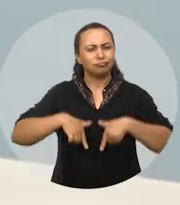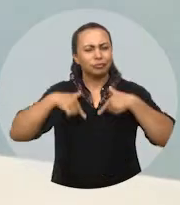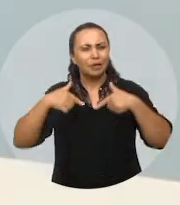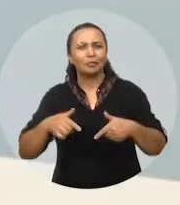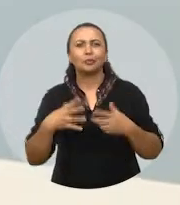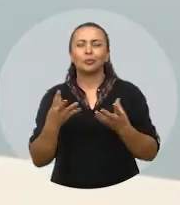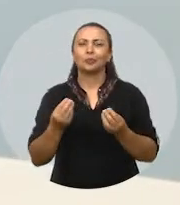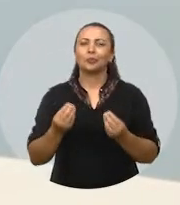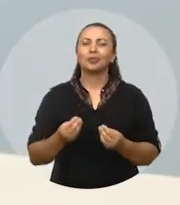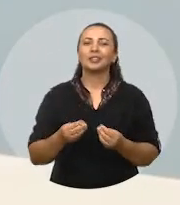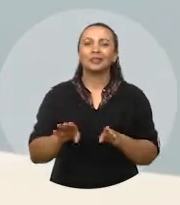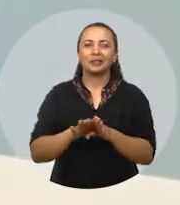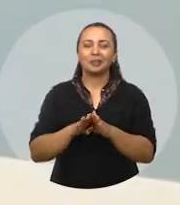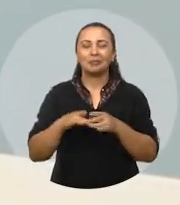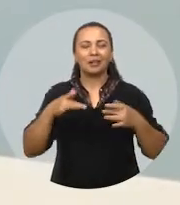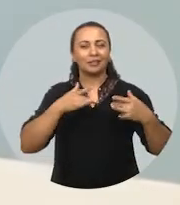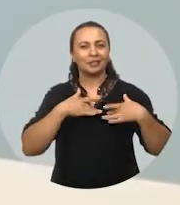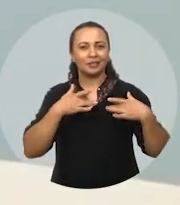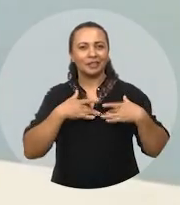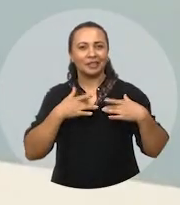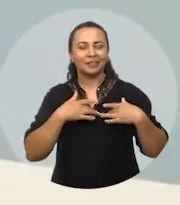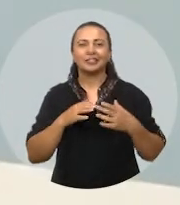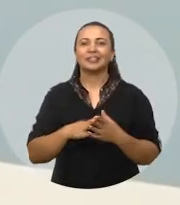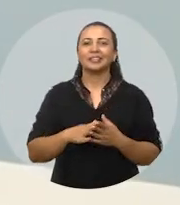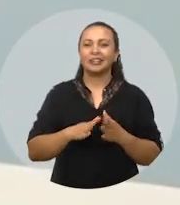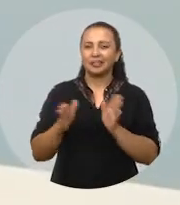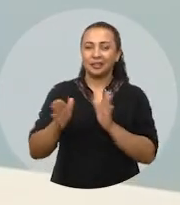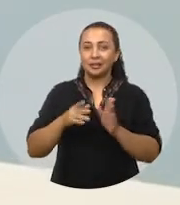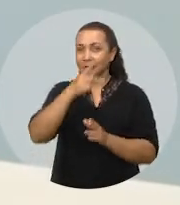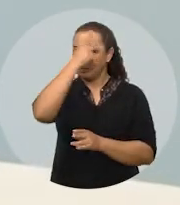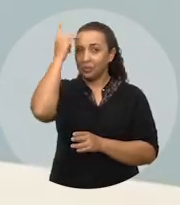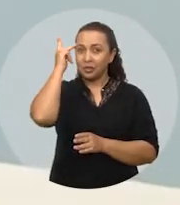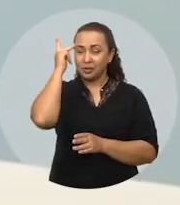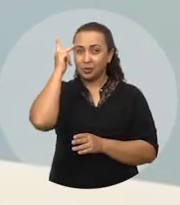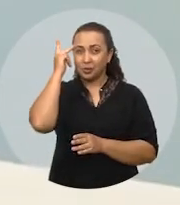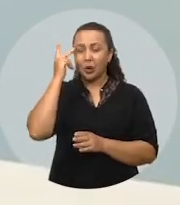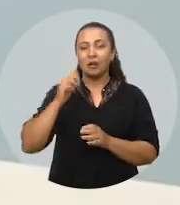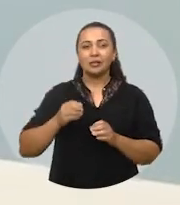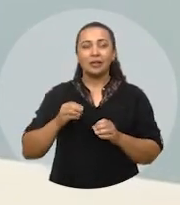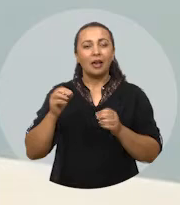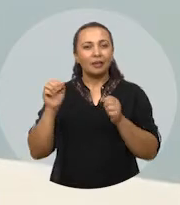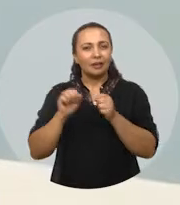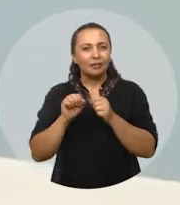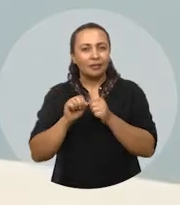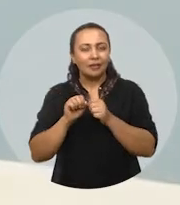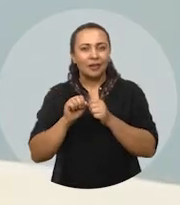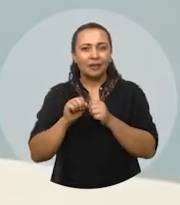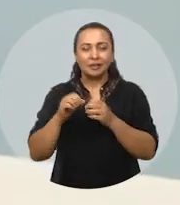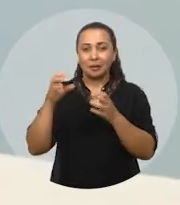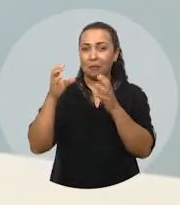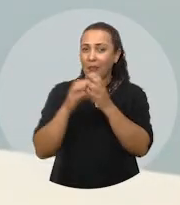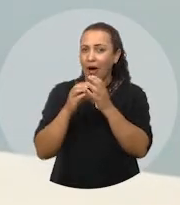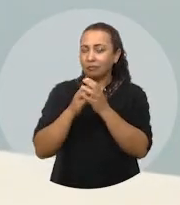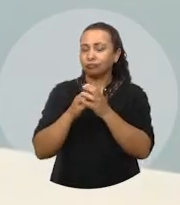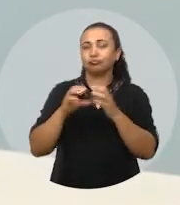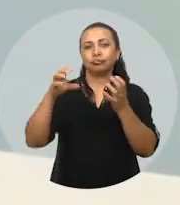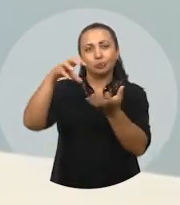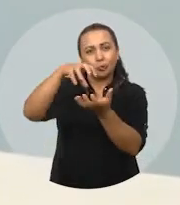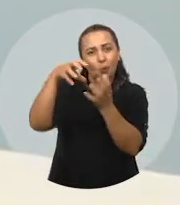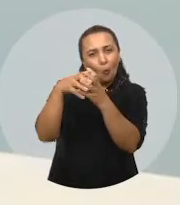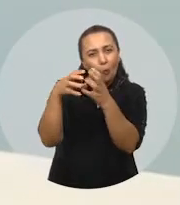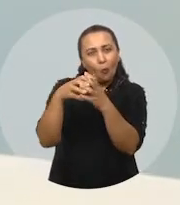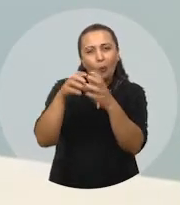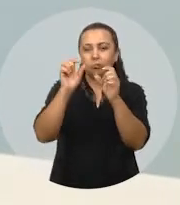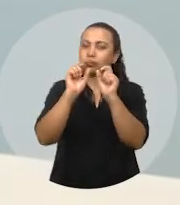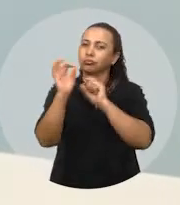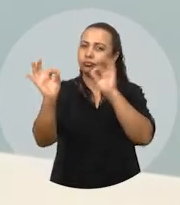de solidariedade entre as pessoas que participaram do projeto, entre os profissionais de saúde que conduziram junto conosco os